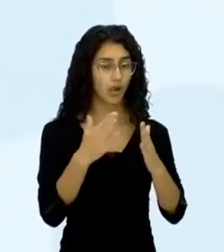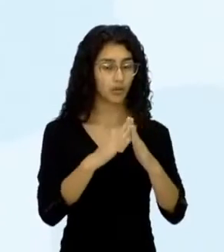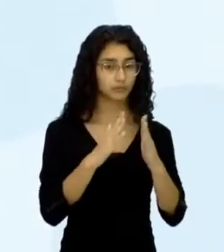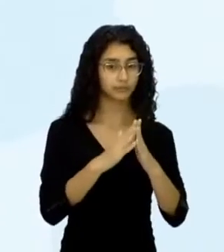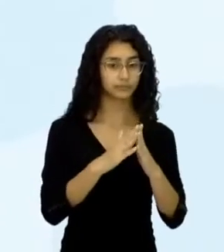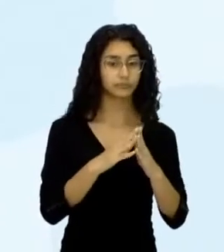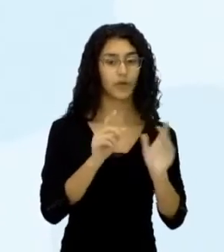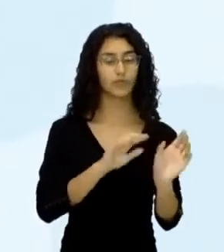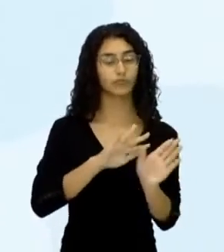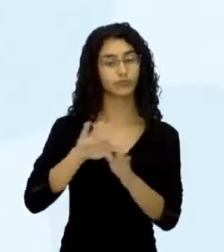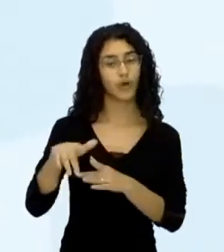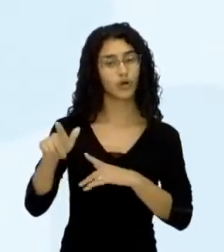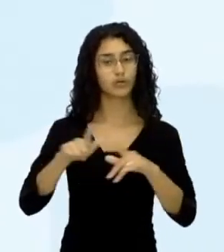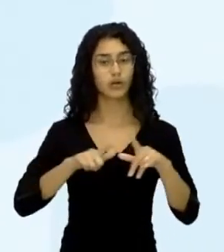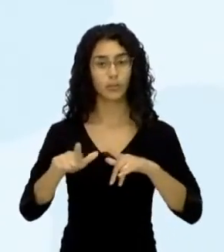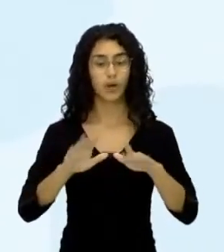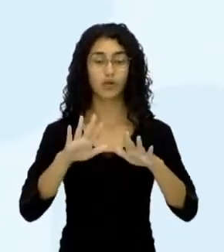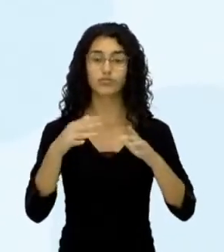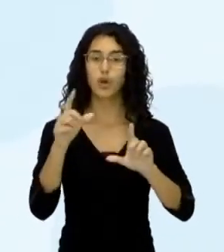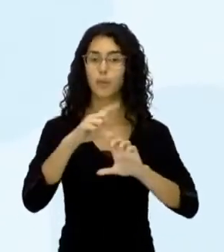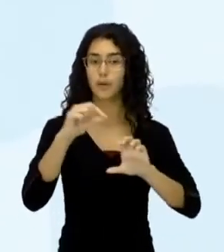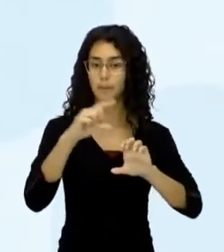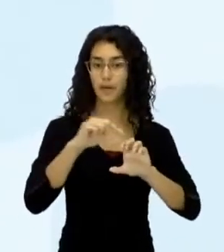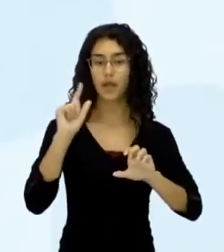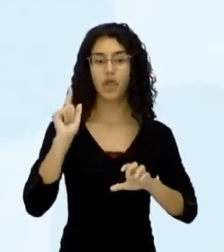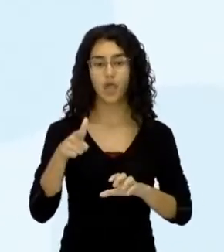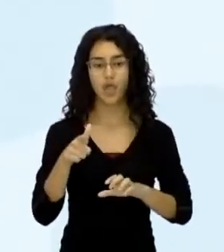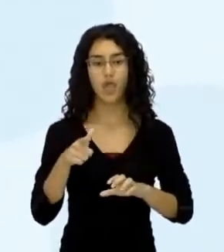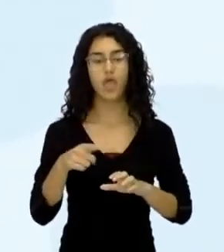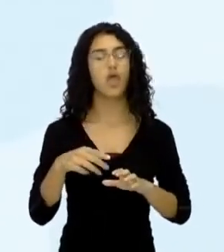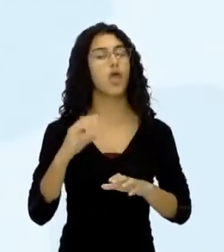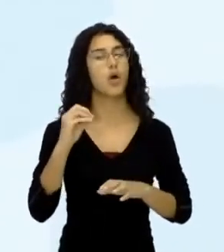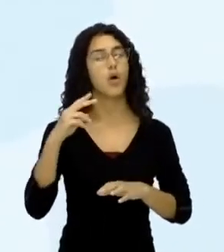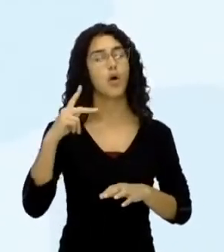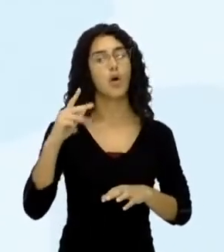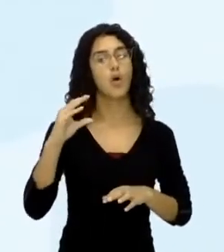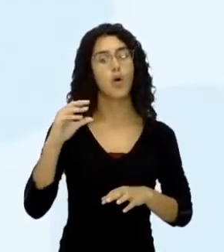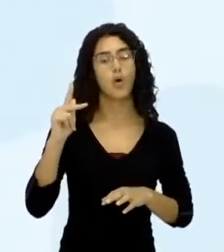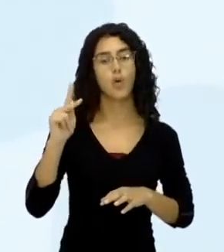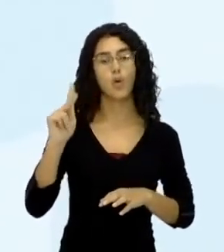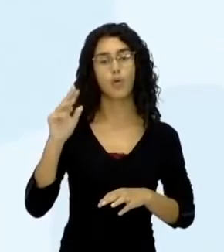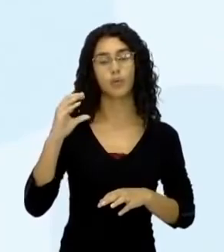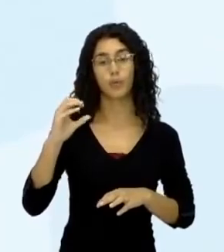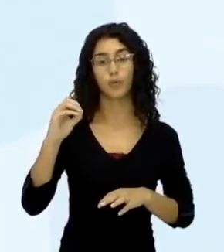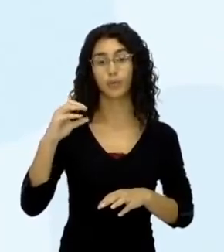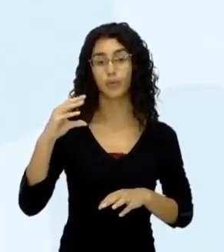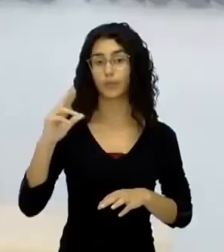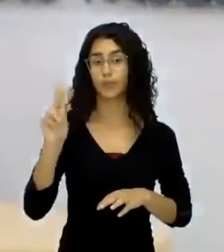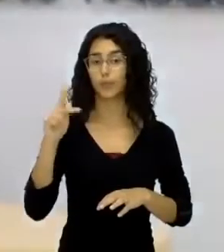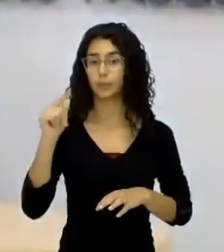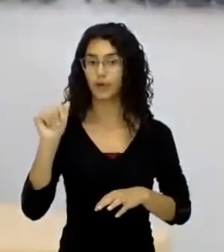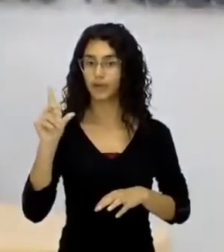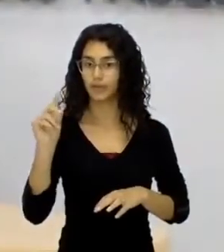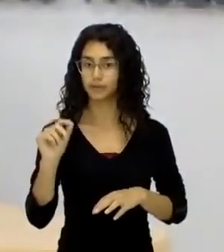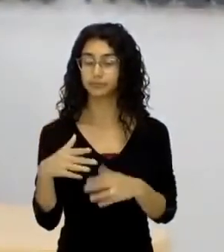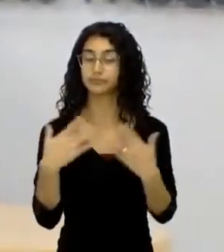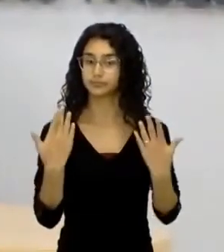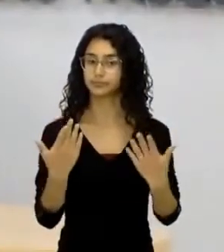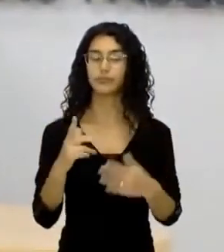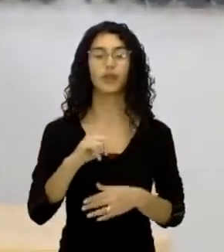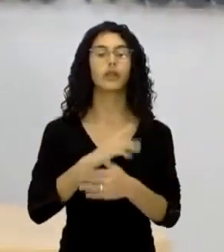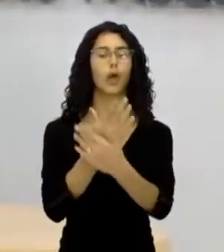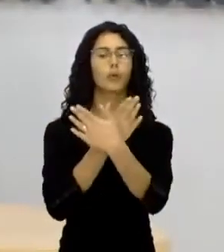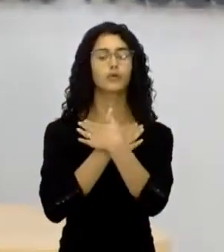fora da força de trabalho. Já a empreendedora é considerada ocupada, tá? E aí nós temos lá a questão do